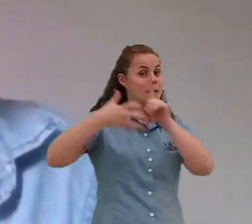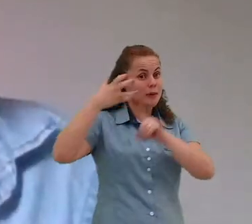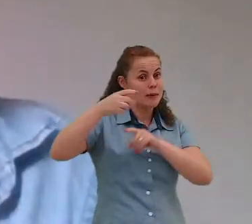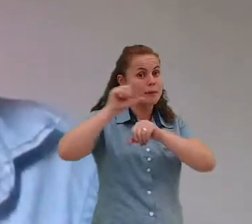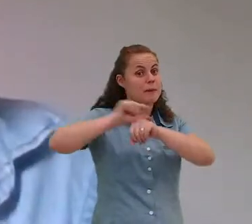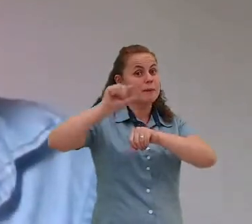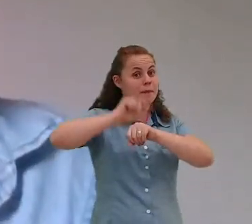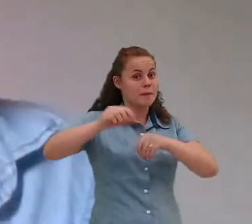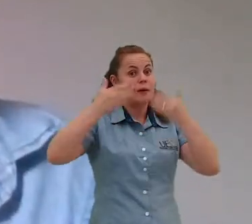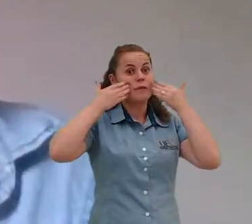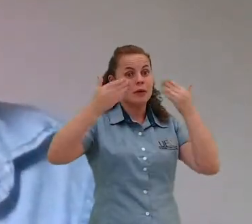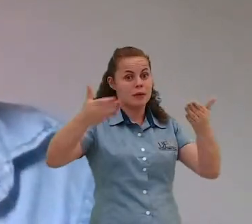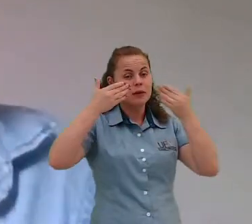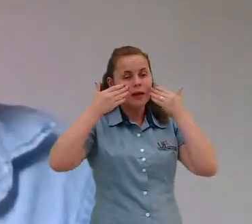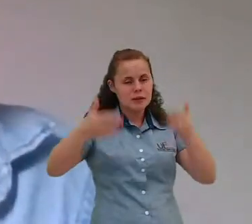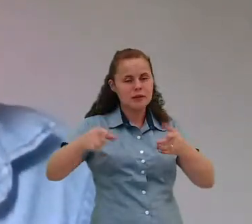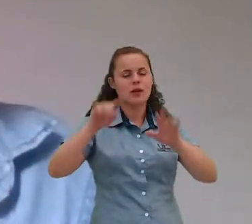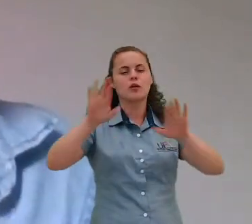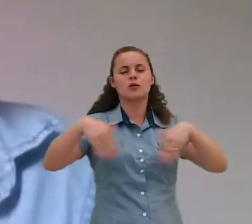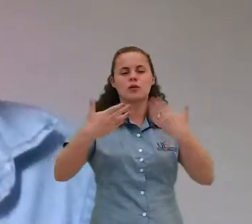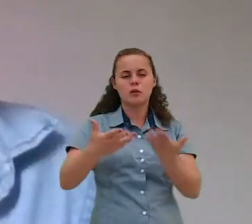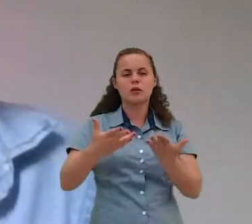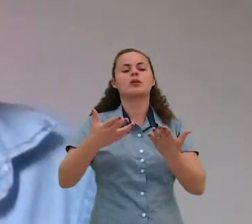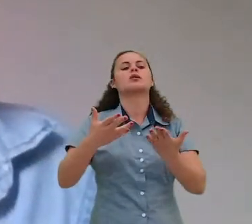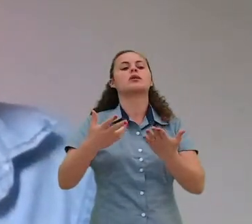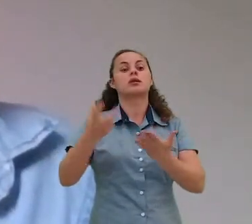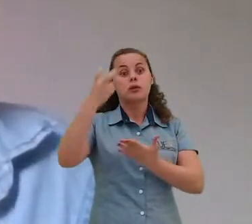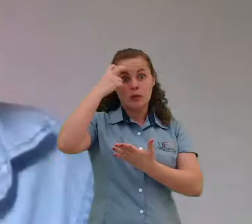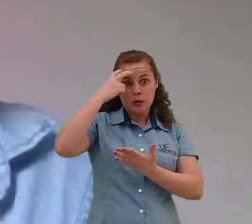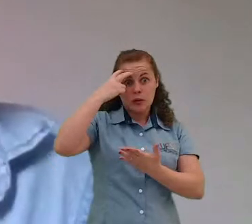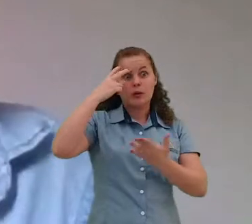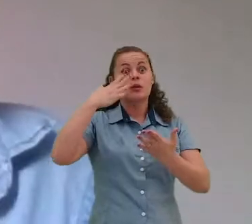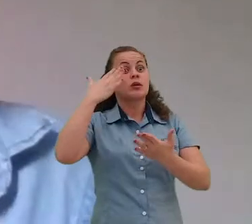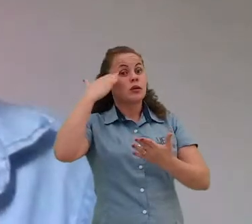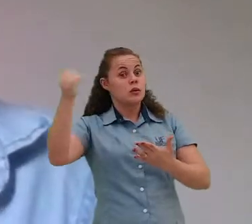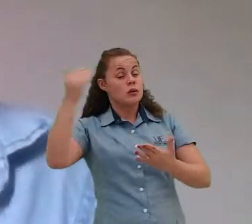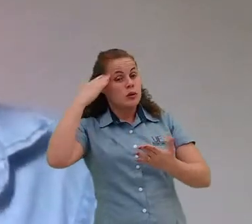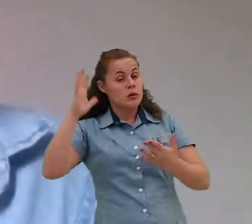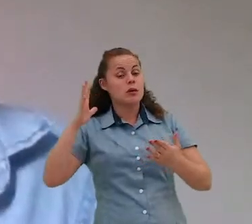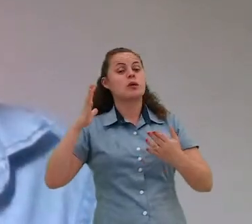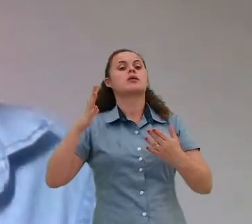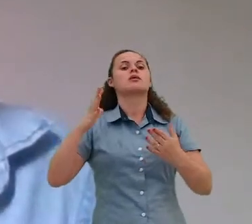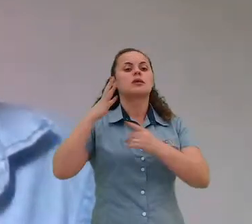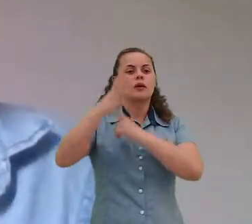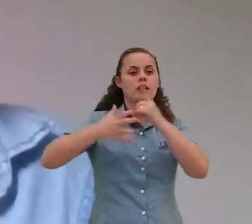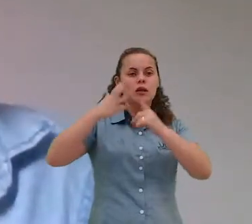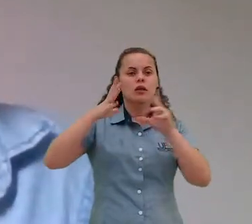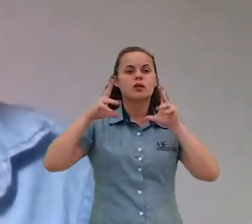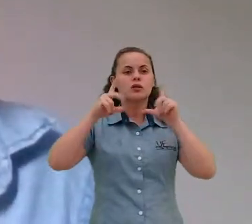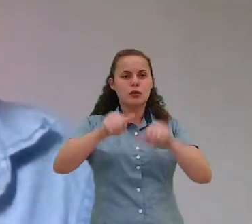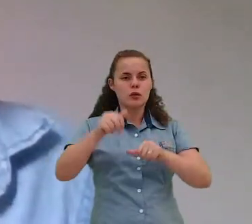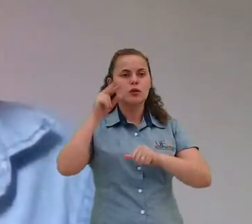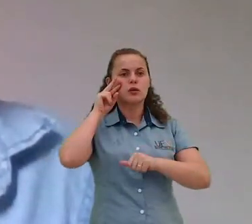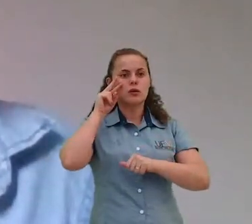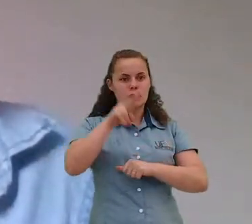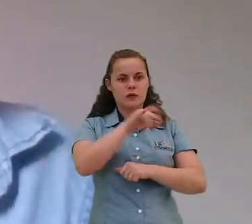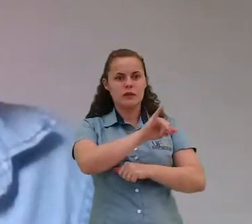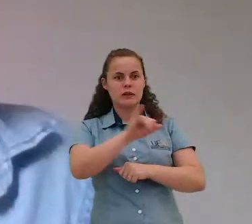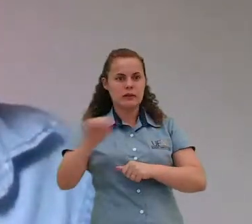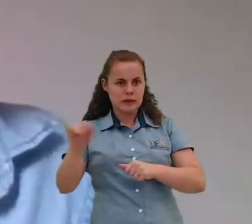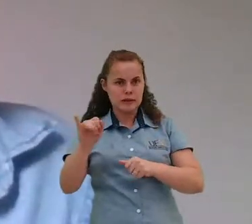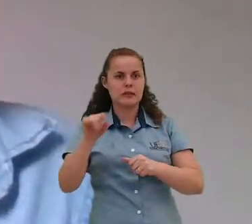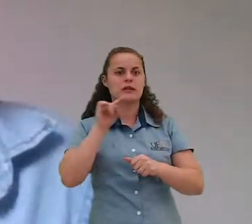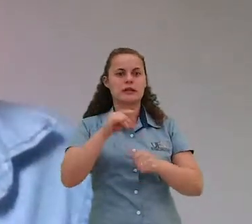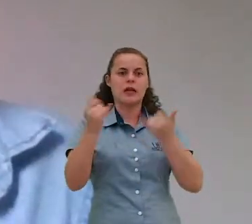apresentação de trabalhos, workshops e atividades culturais, o que fez sucesso no nosso evento. Convidamos a todos a acompanhar a página do CIE, a fim de verificar